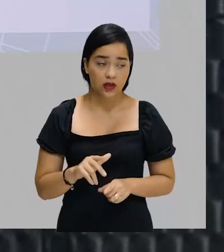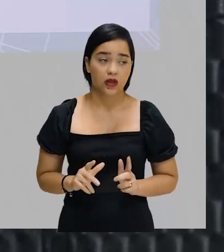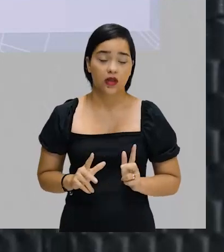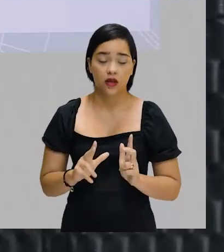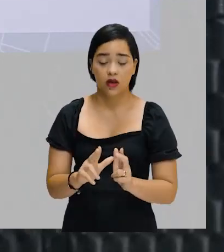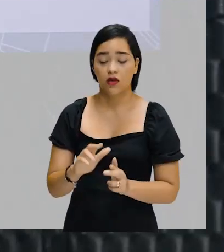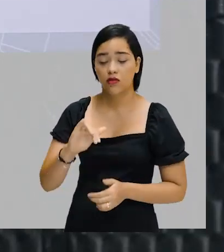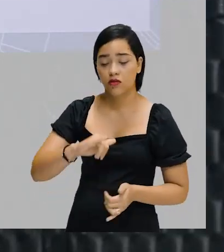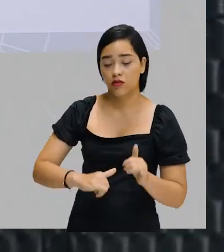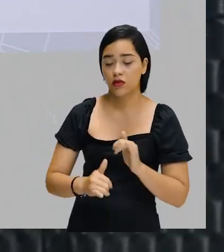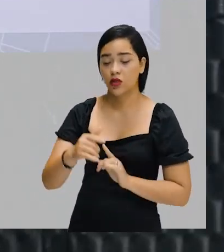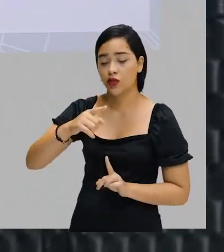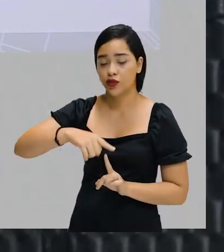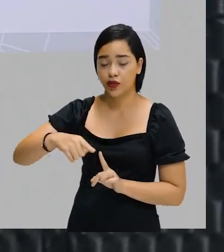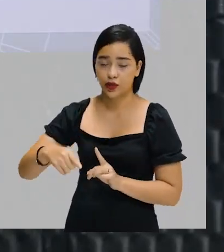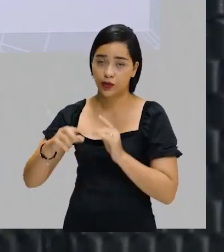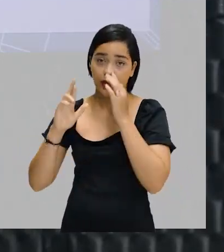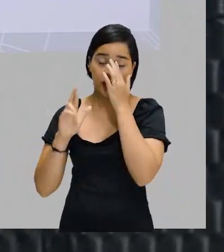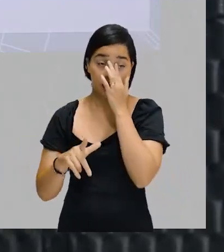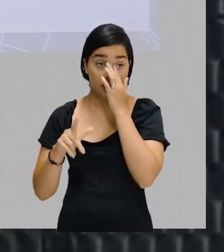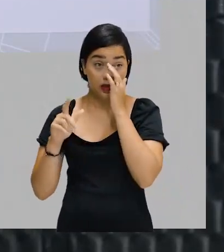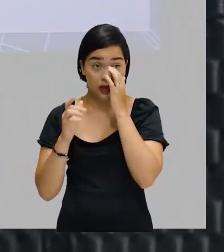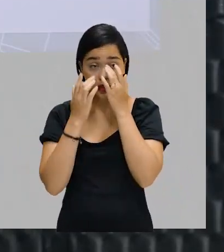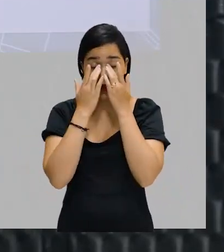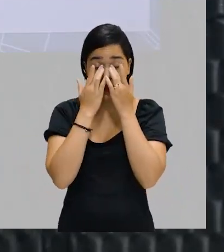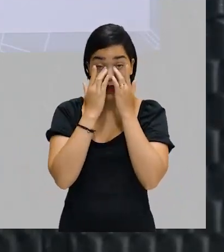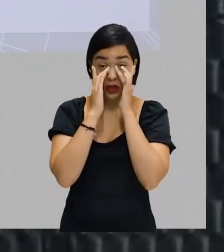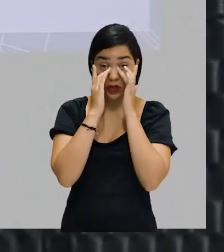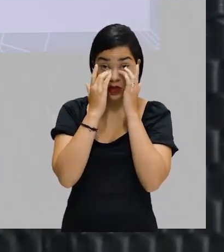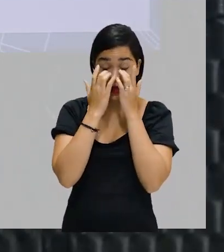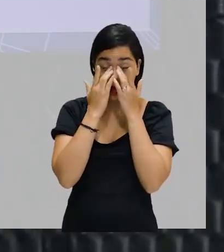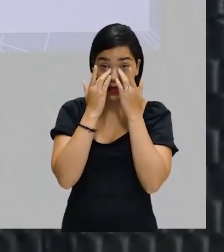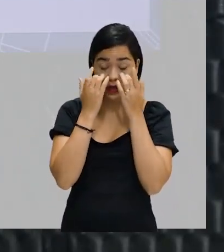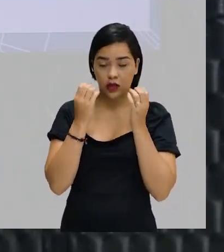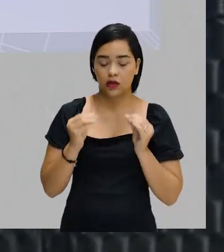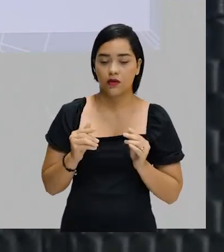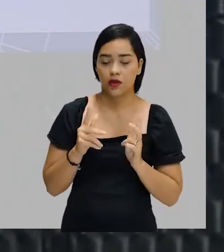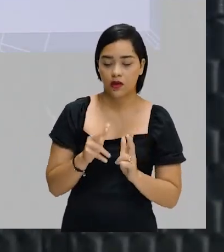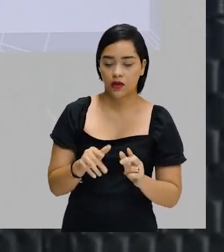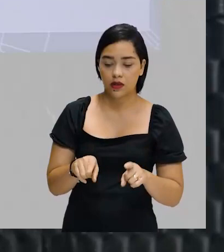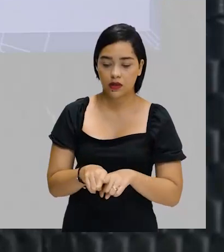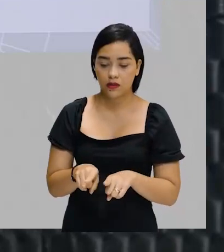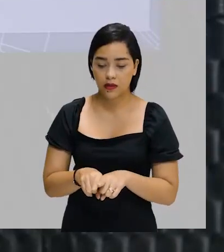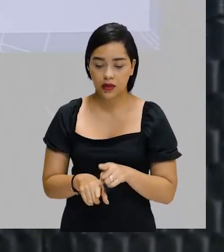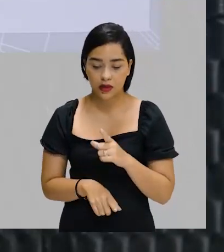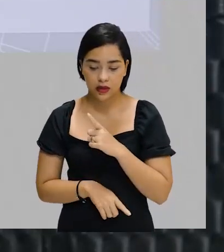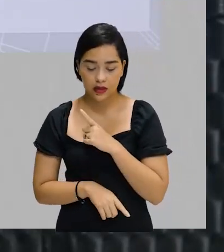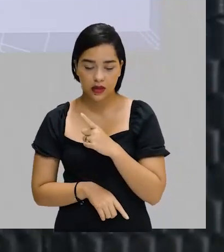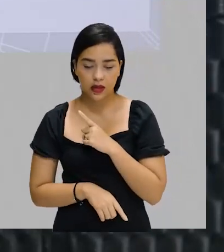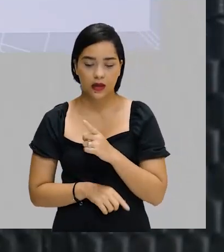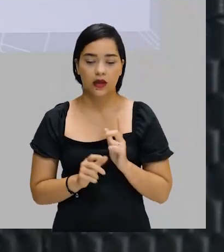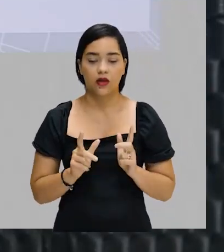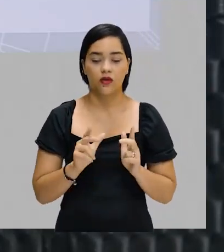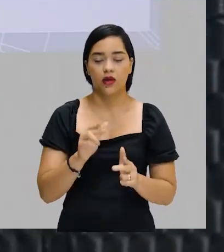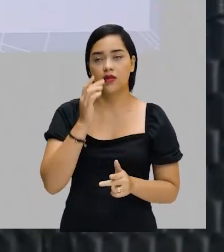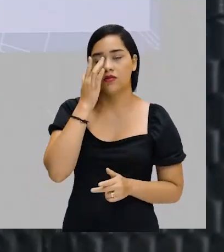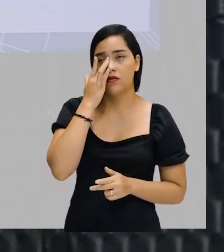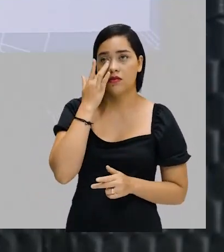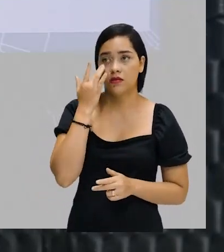elementos químicos diferentes. Massas e tamanhos iguais, elementos químicos